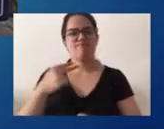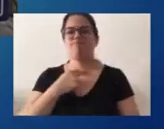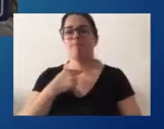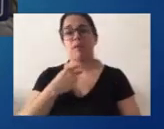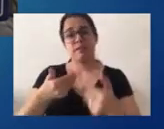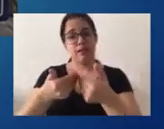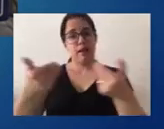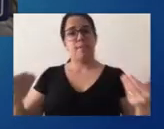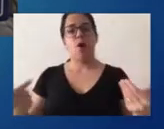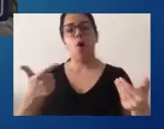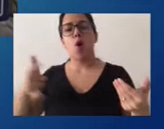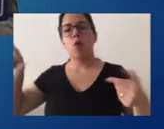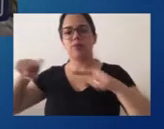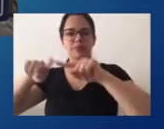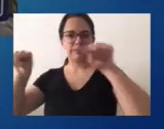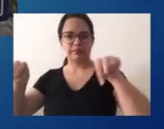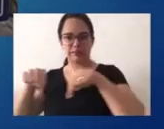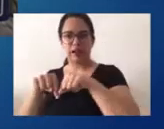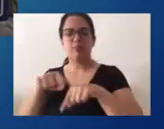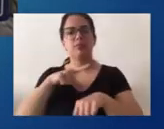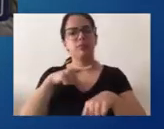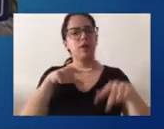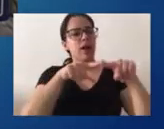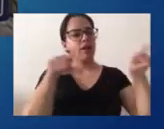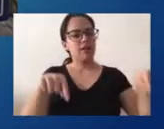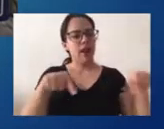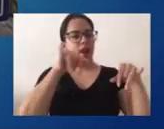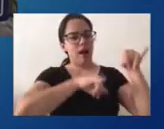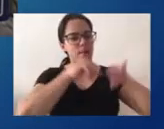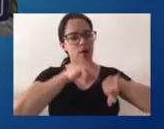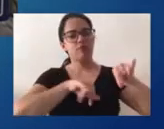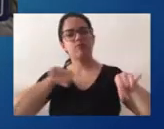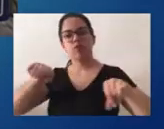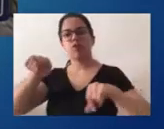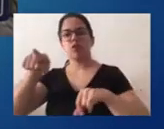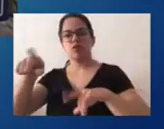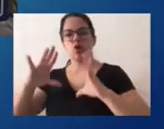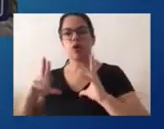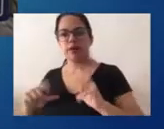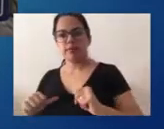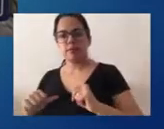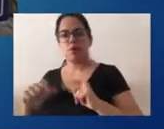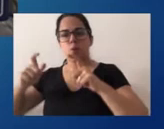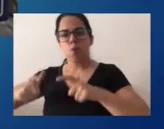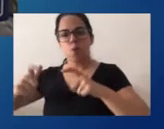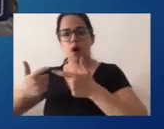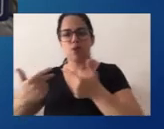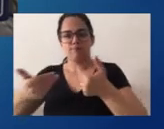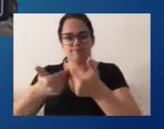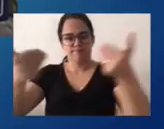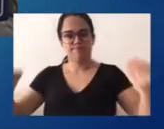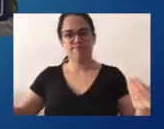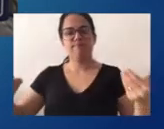muito, com calor muito grande, né, muito desagradável. Então, né, nesse risco físico, o calor, tem que se ter em conta